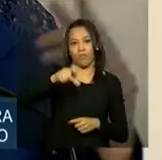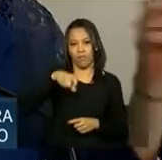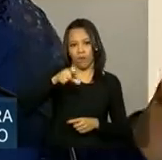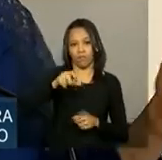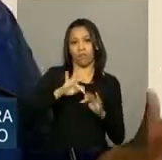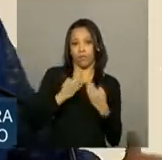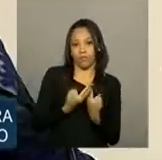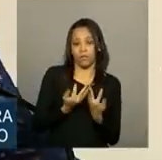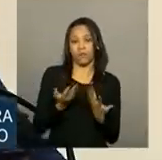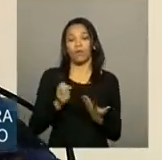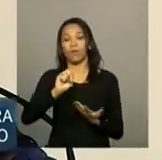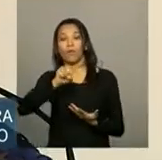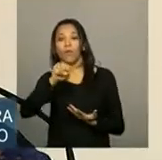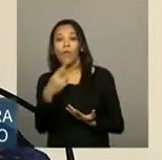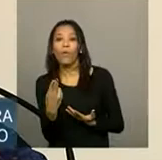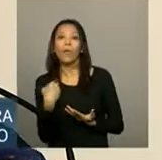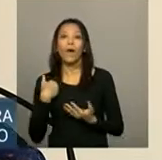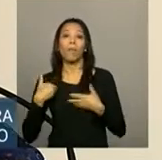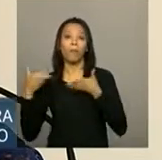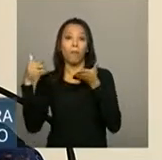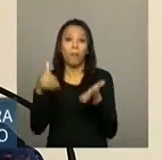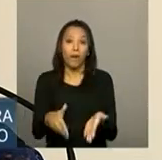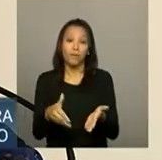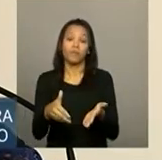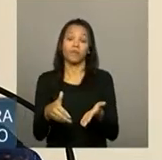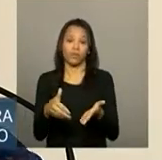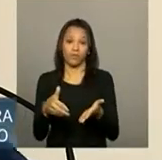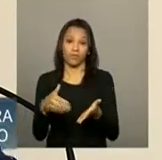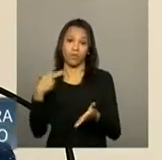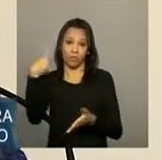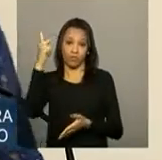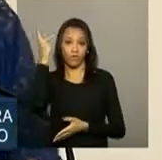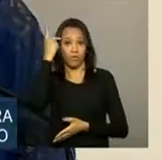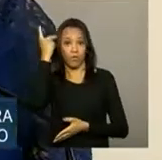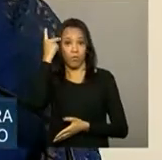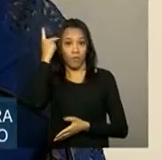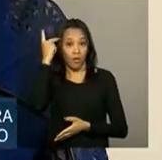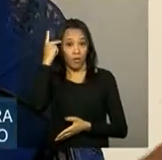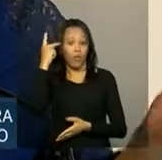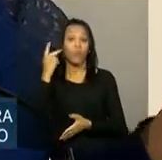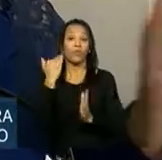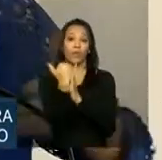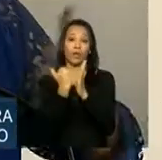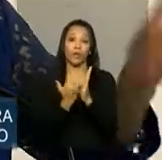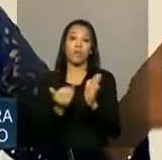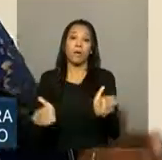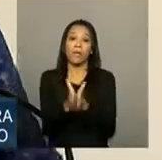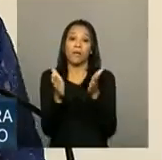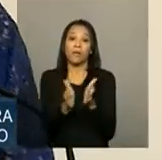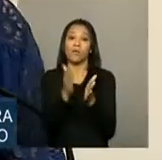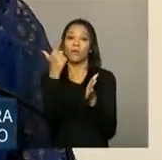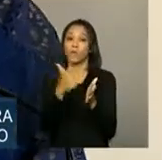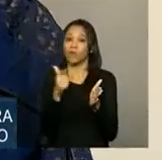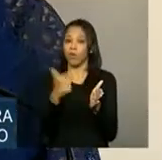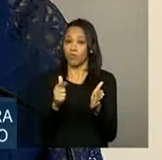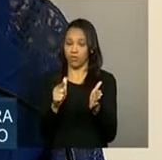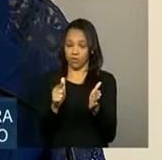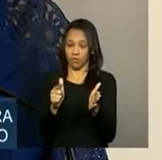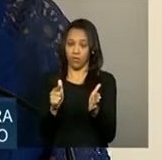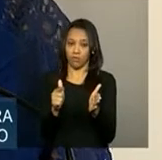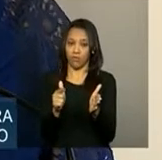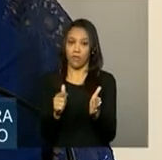a participação do estado no Brasil sem miséria e a complementação né da